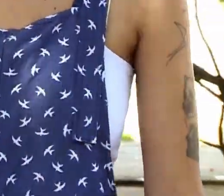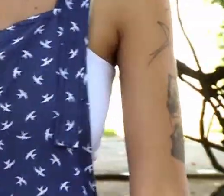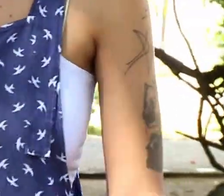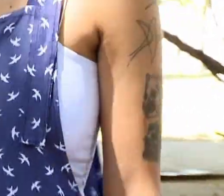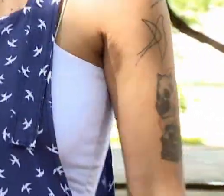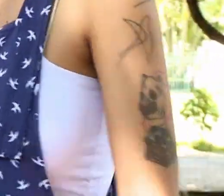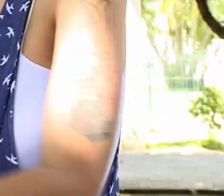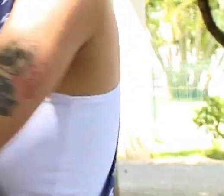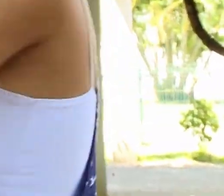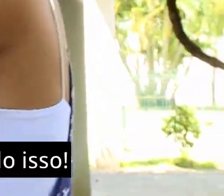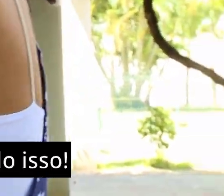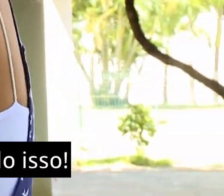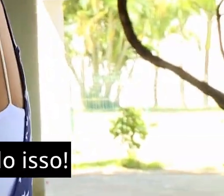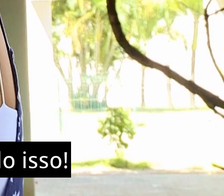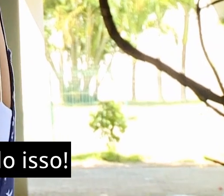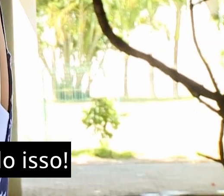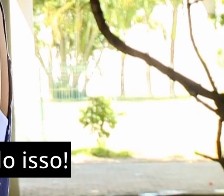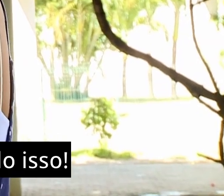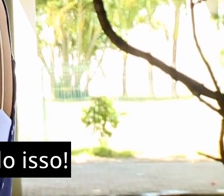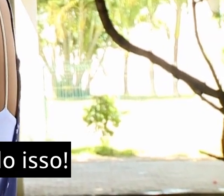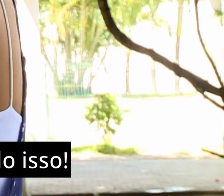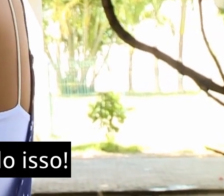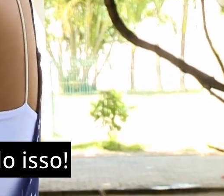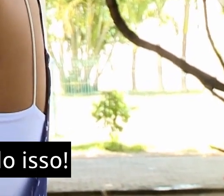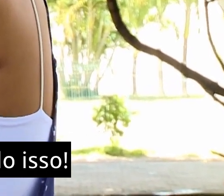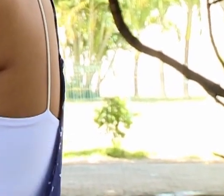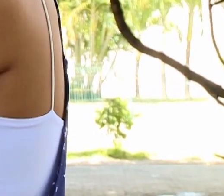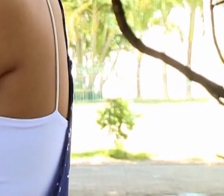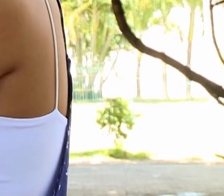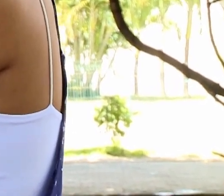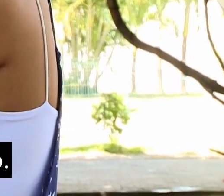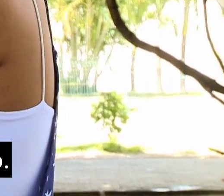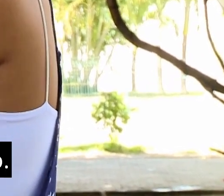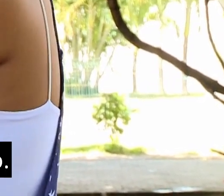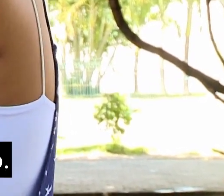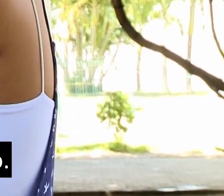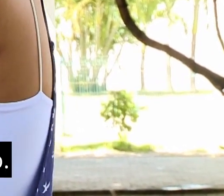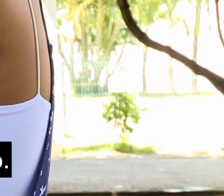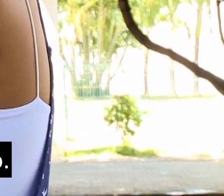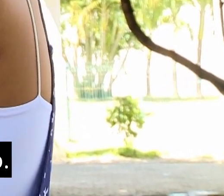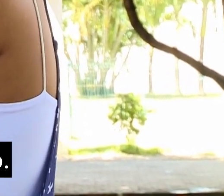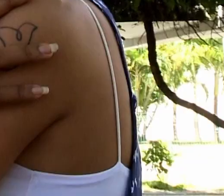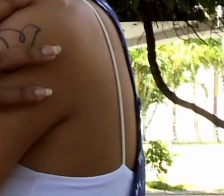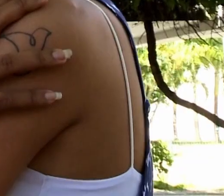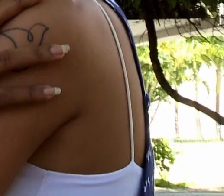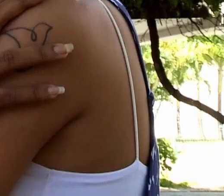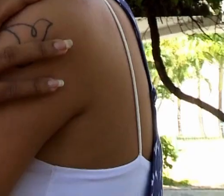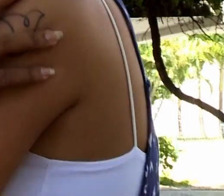Eu sei, mas olha só, meu bem, o nosso amor é maior que tudo isso. E eu quero que você saiba se você entende o que eu tô falando.